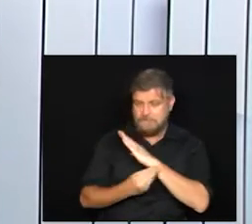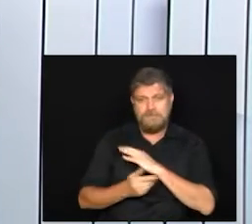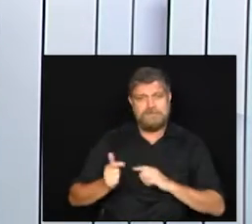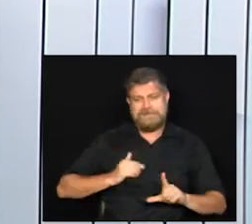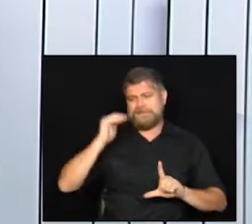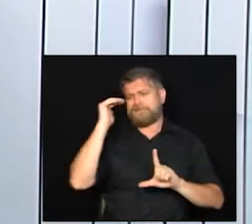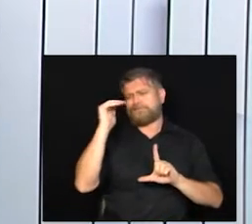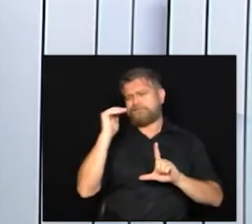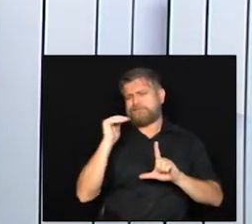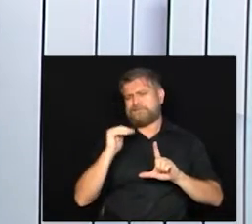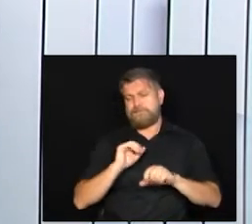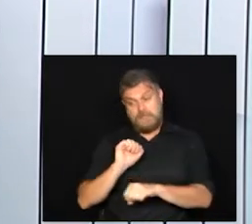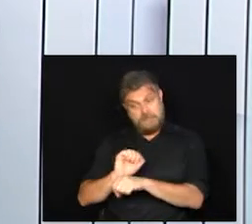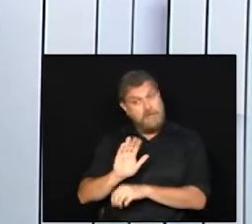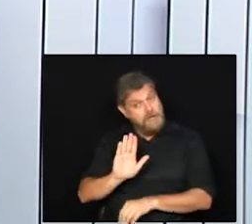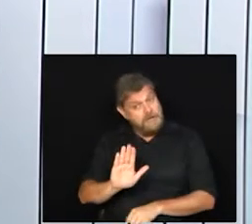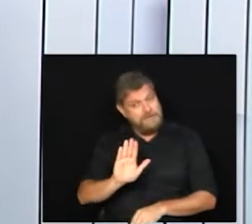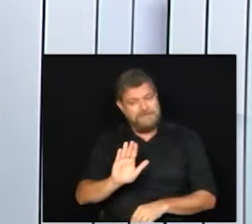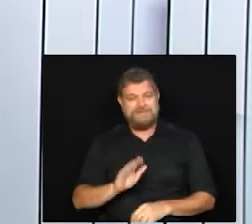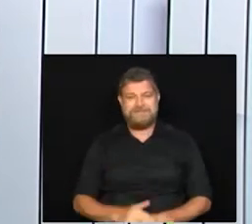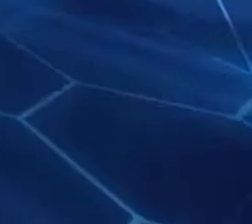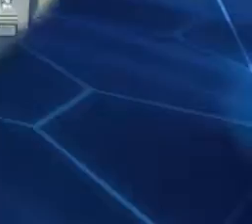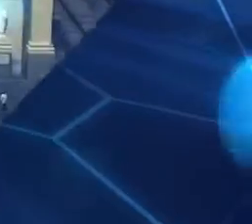muitos assuntos, não saia daí.